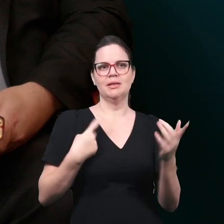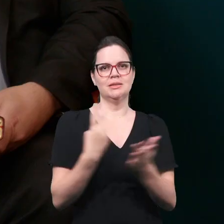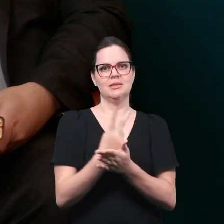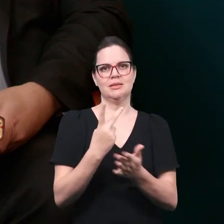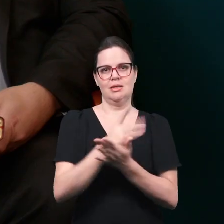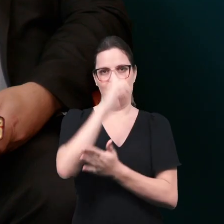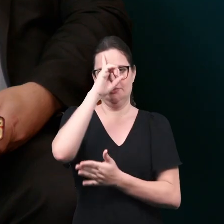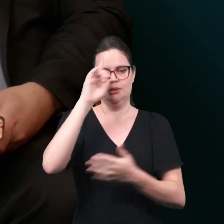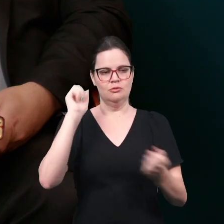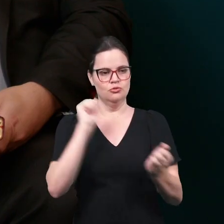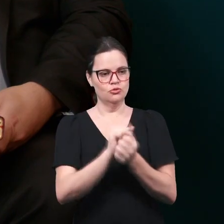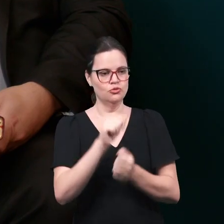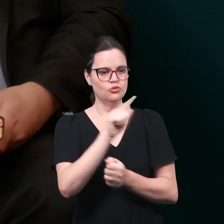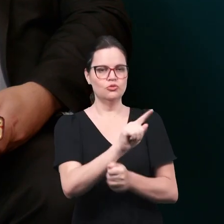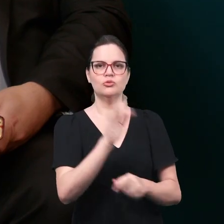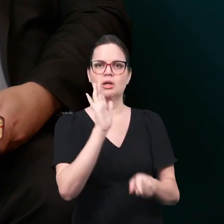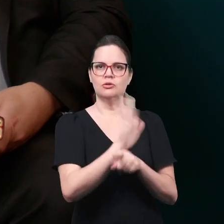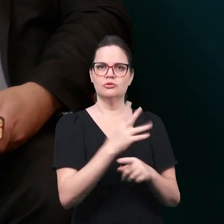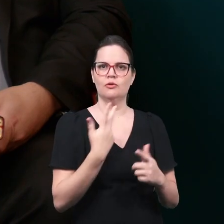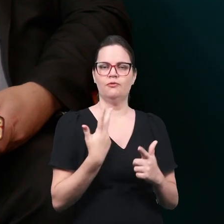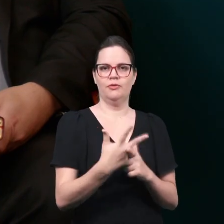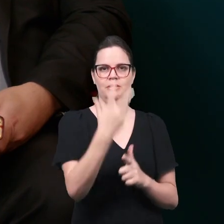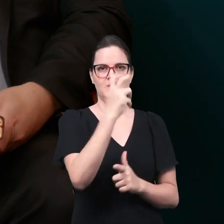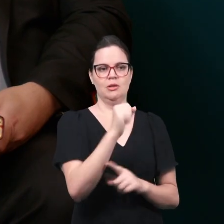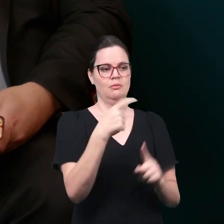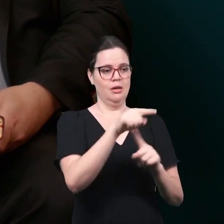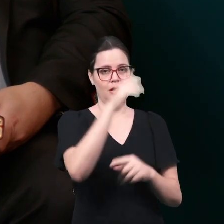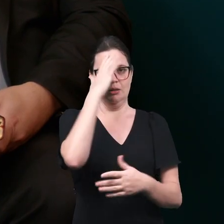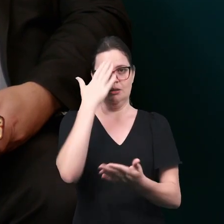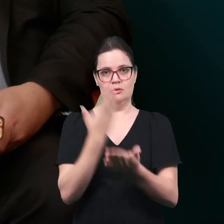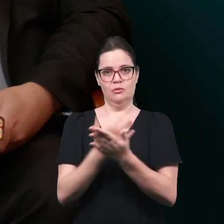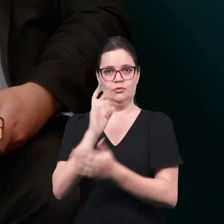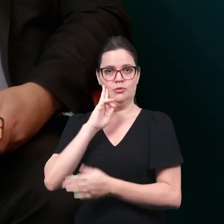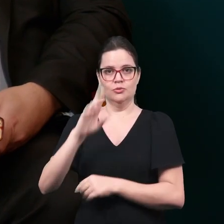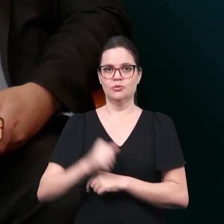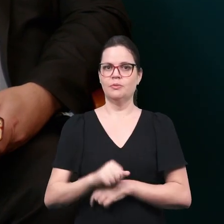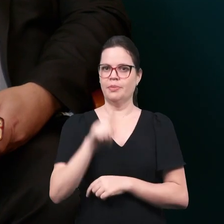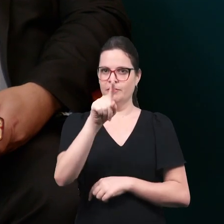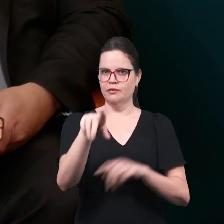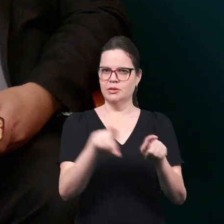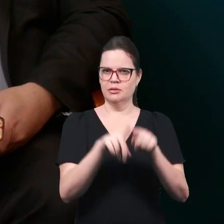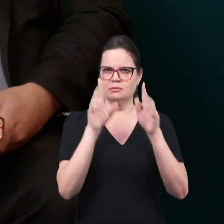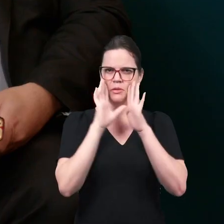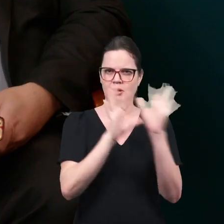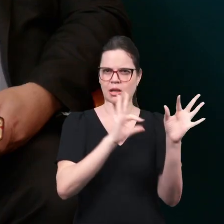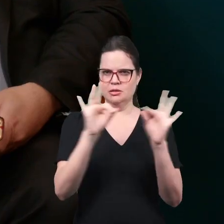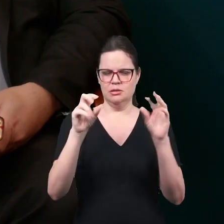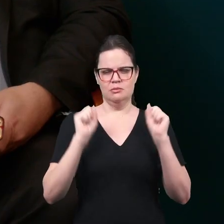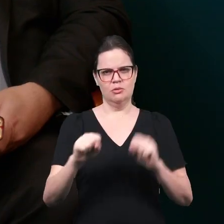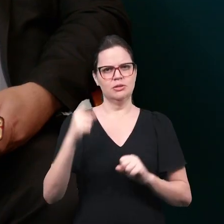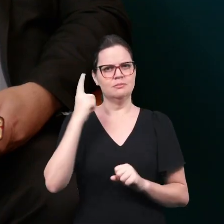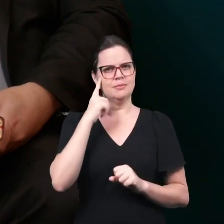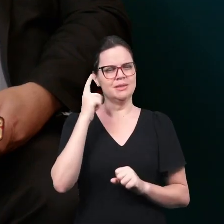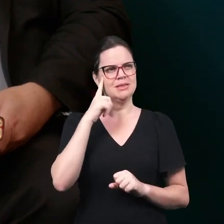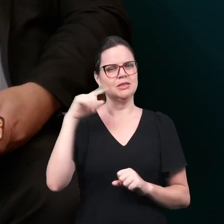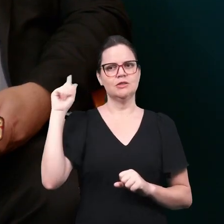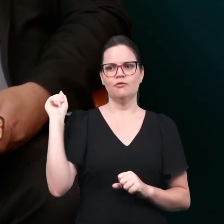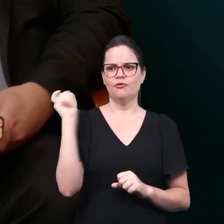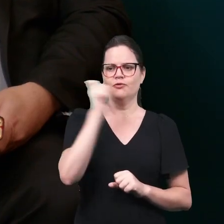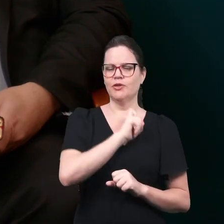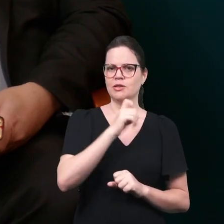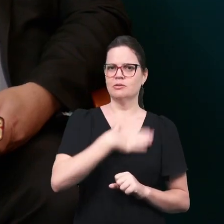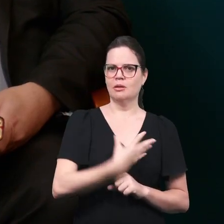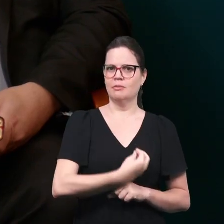no Senhor. E nós queremos dirigir uma palavra para você que nos ouve. Você, nesse momento, pode estar passando por um vale, por um